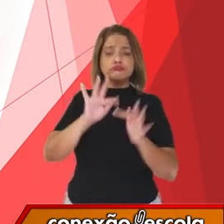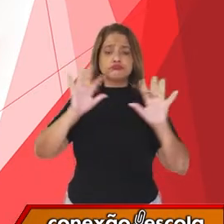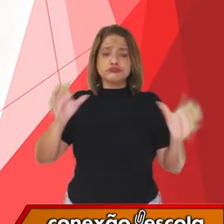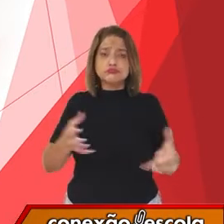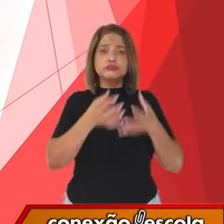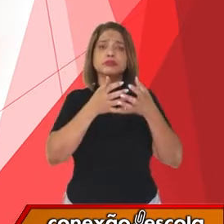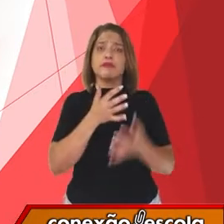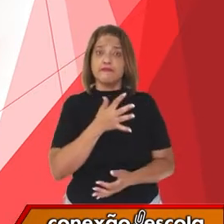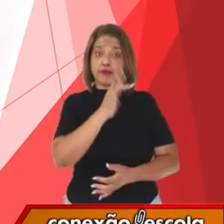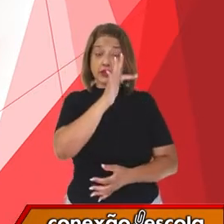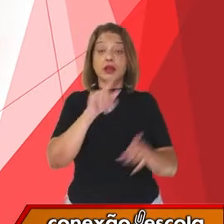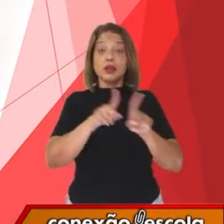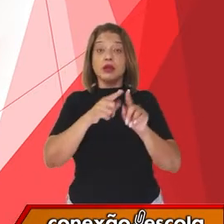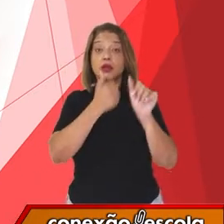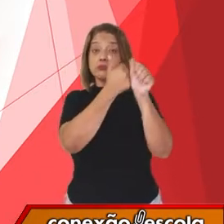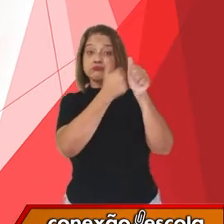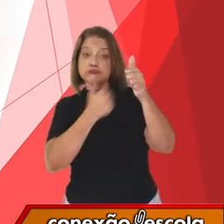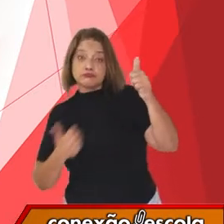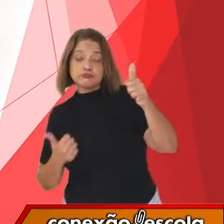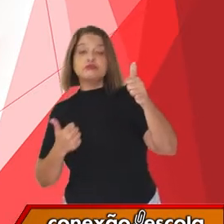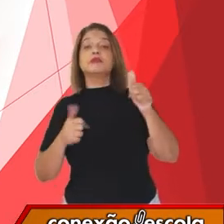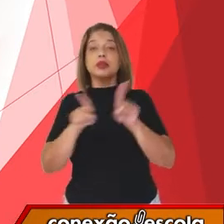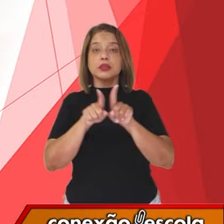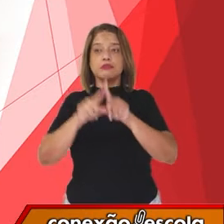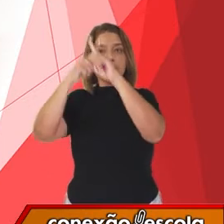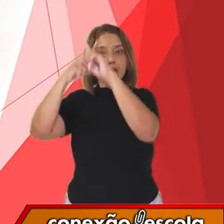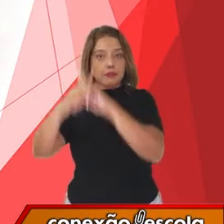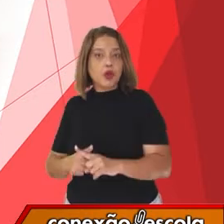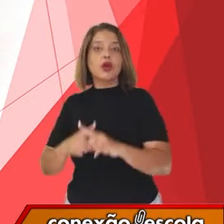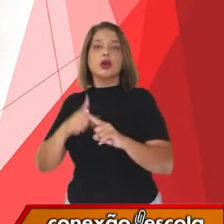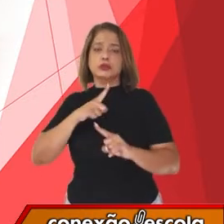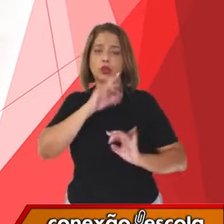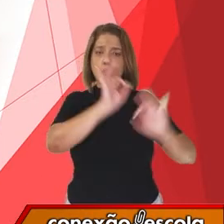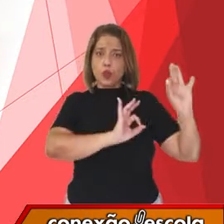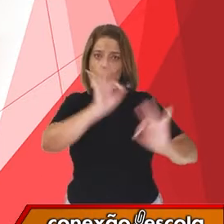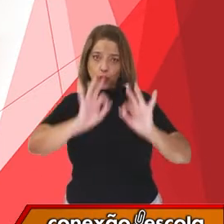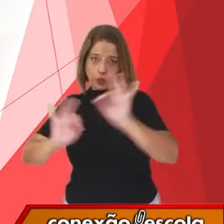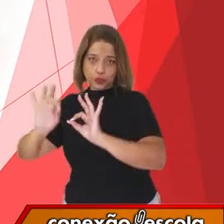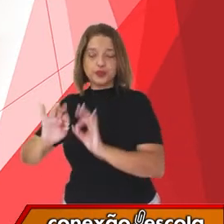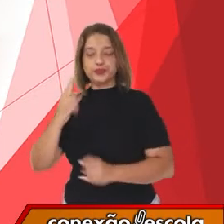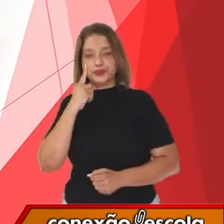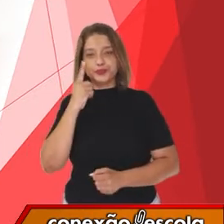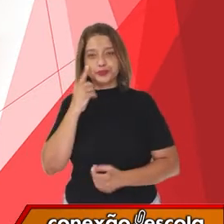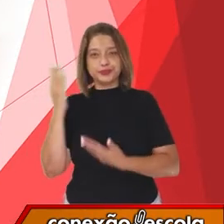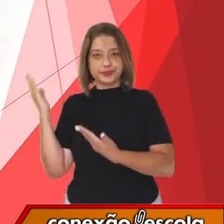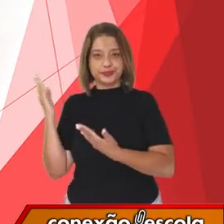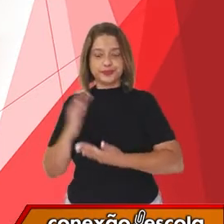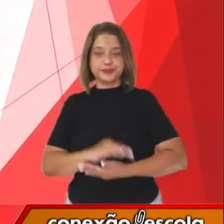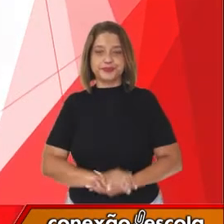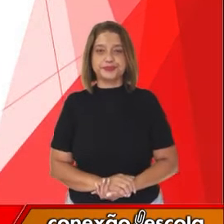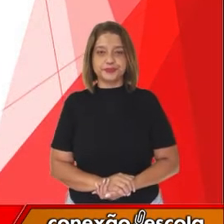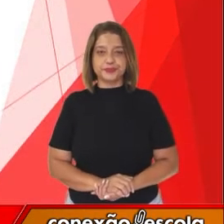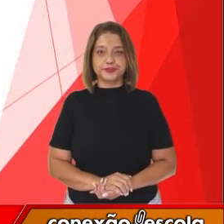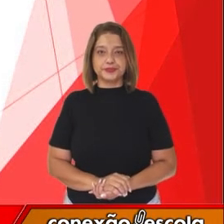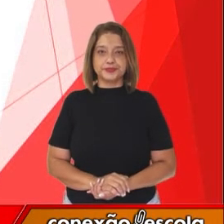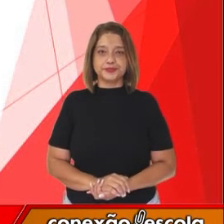federações, as confederações e os campeonatos que elas organizam. Vejam.